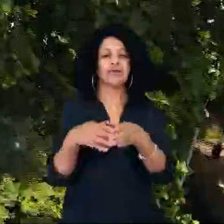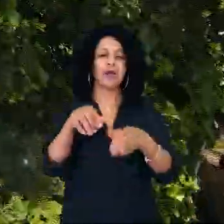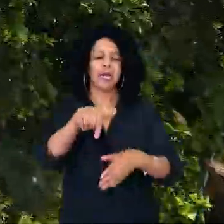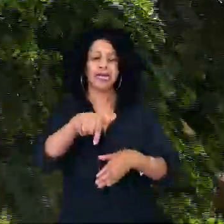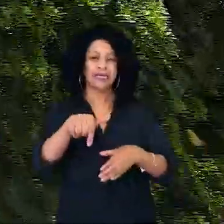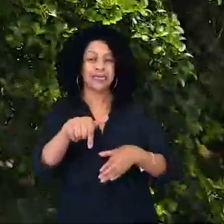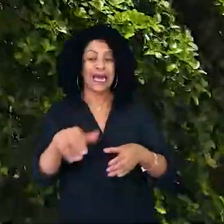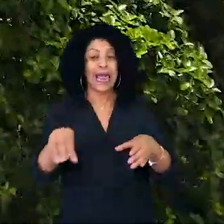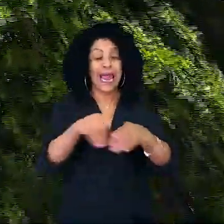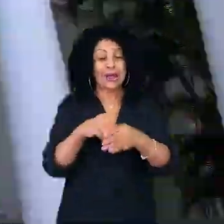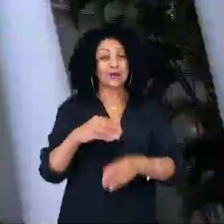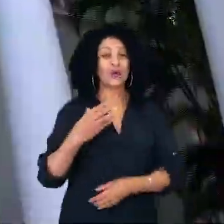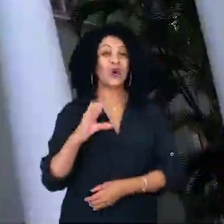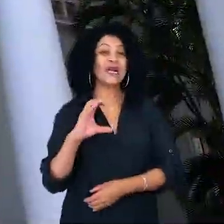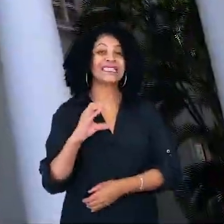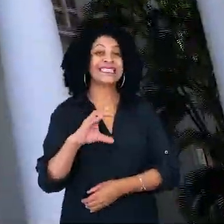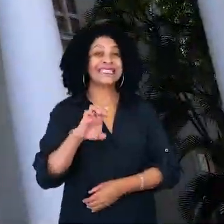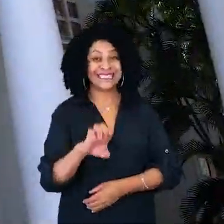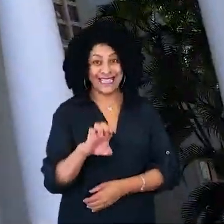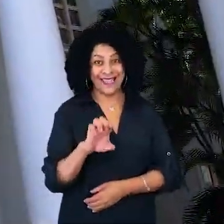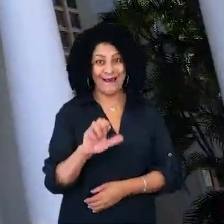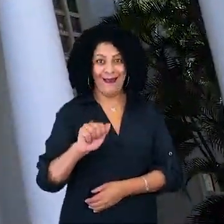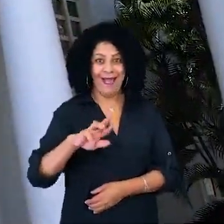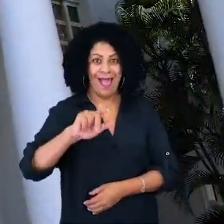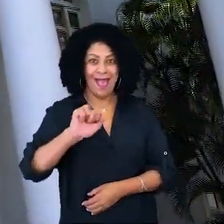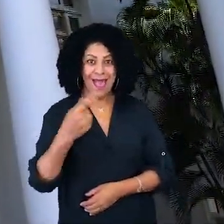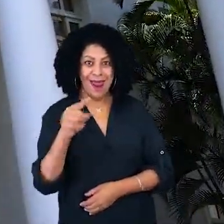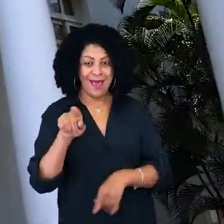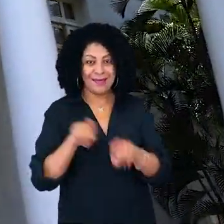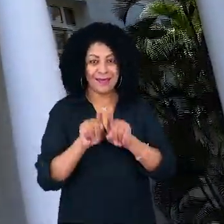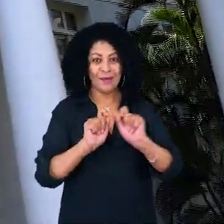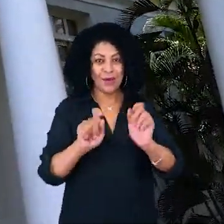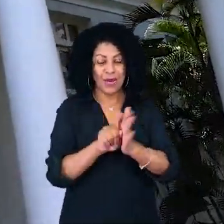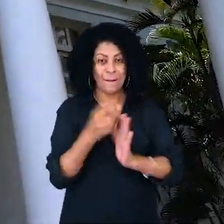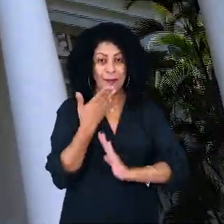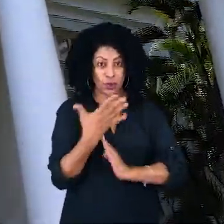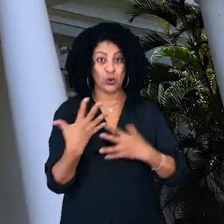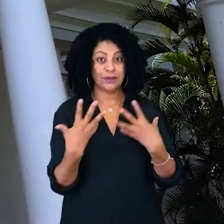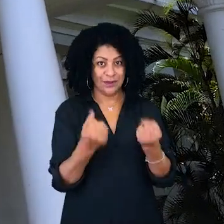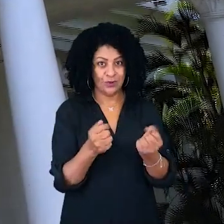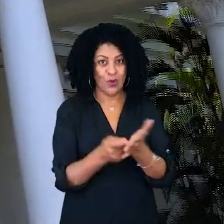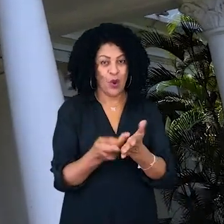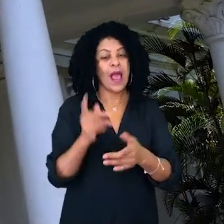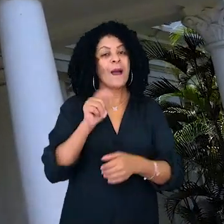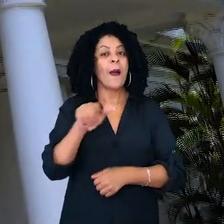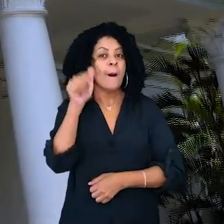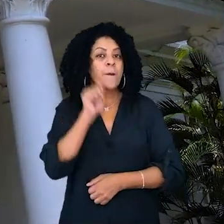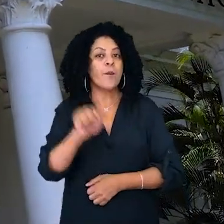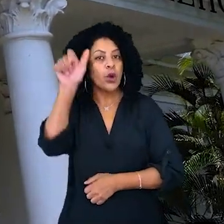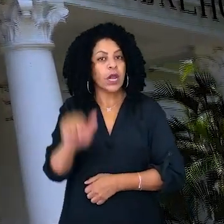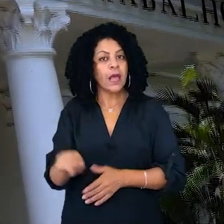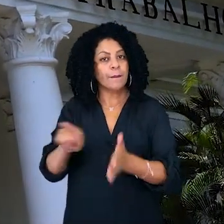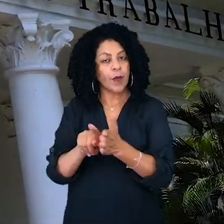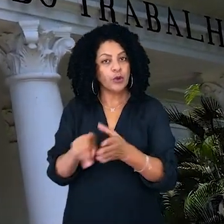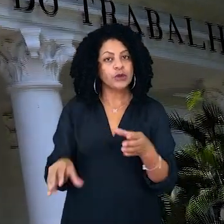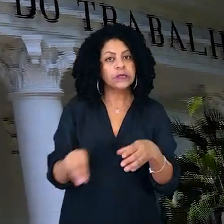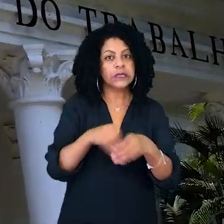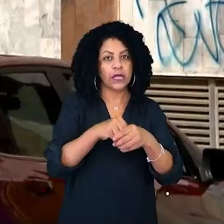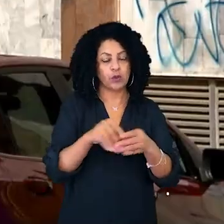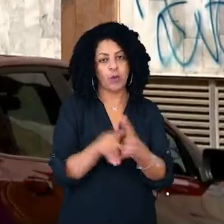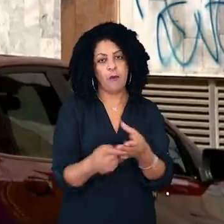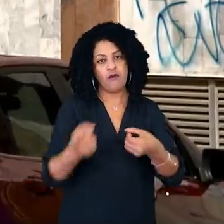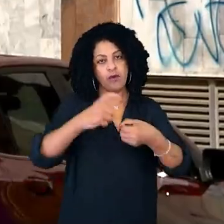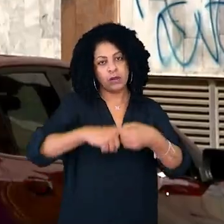7ª Região, no Ceará. O TRT aceitou o pedido e determinou a reintegração dela aos quadros do